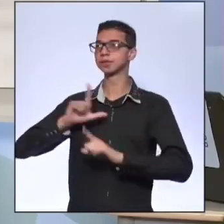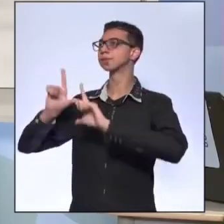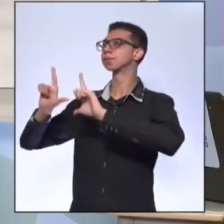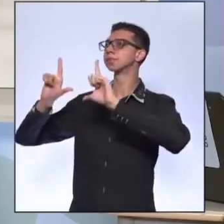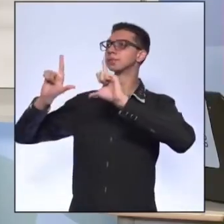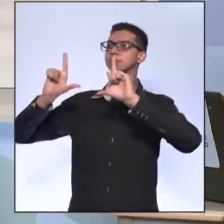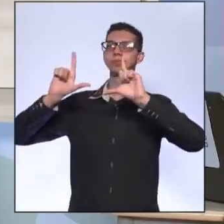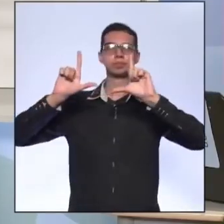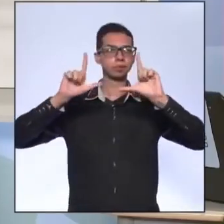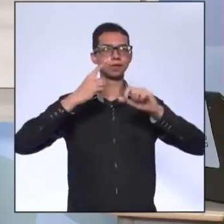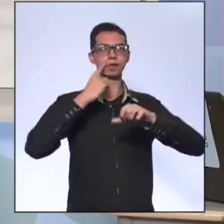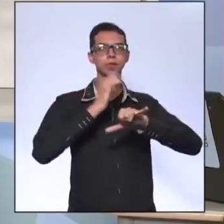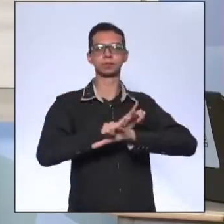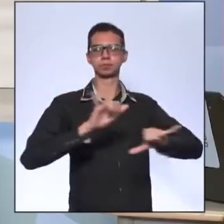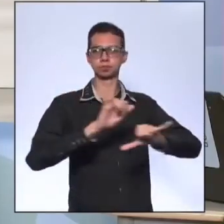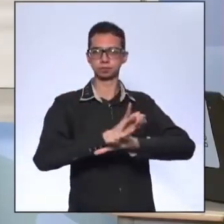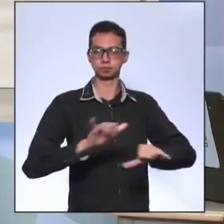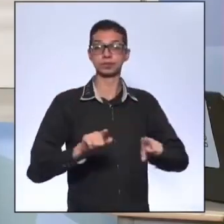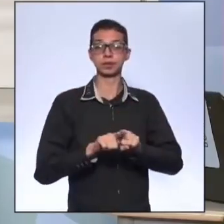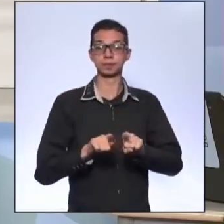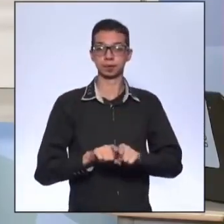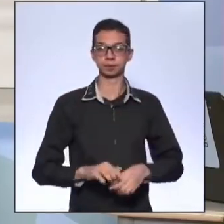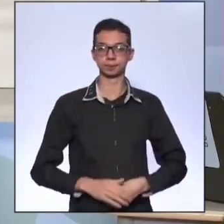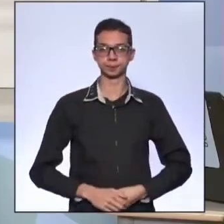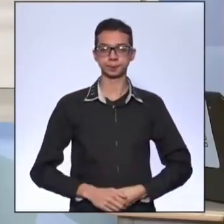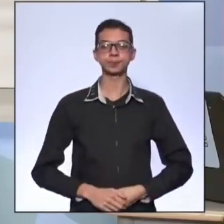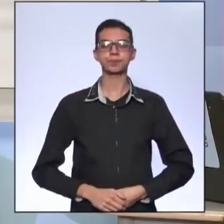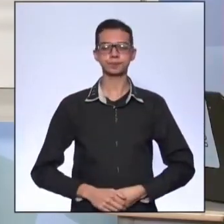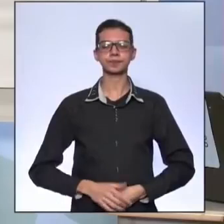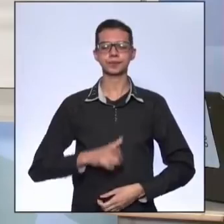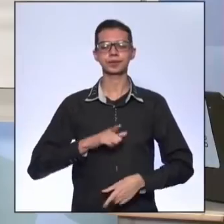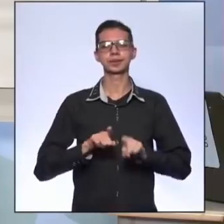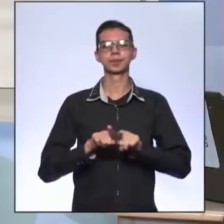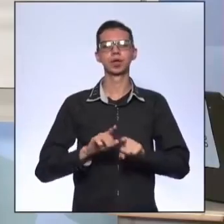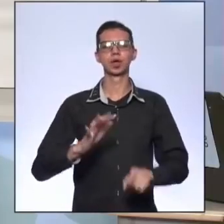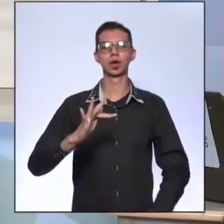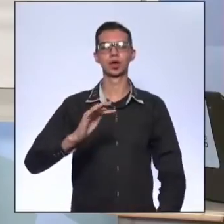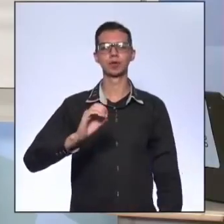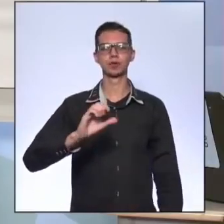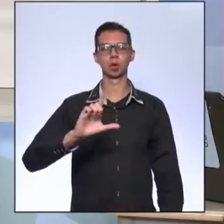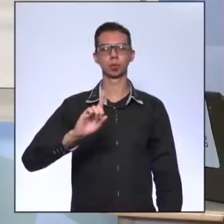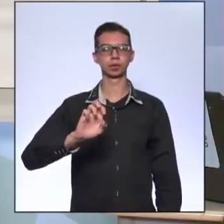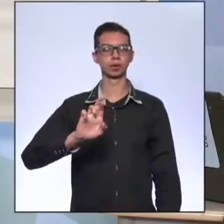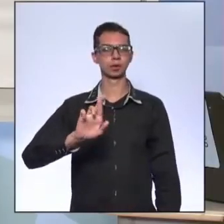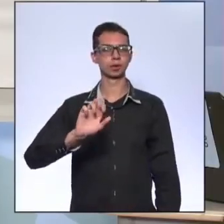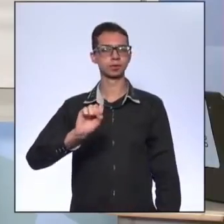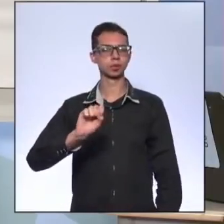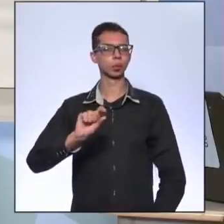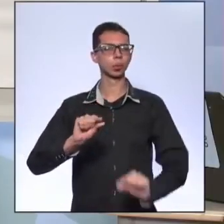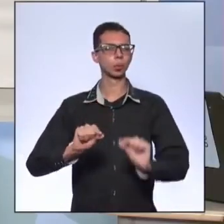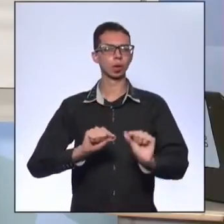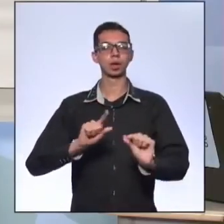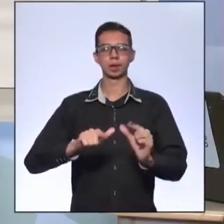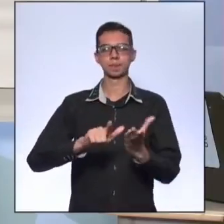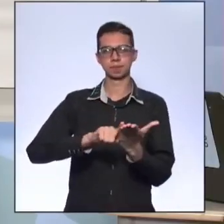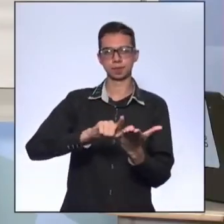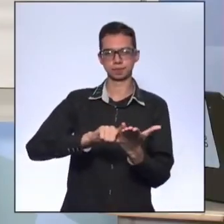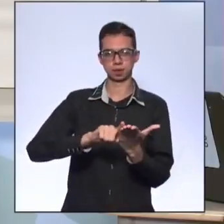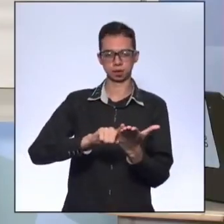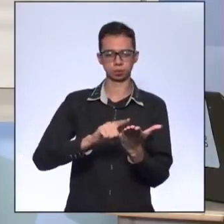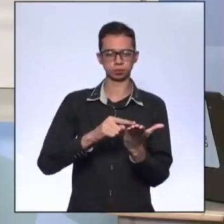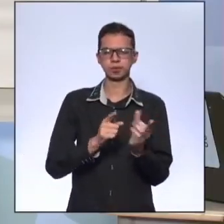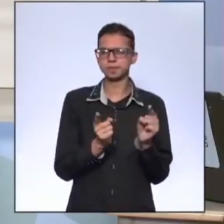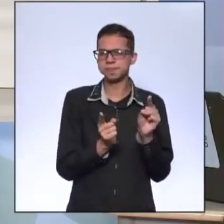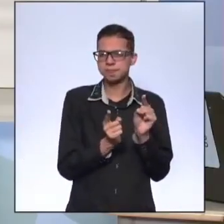propaganda. Outra forma mais direta eram os folders. Esses folders, então, eram distribuídos, eram pequenos folhetinhos, que